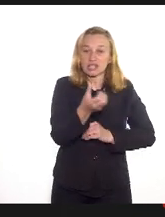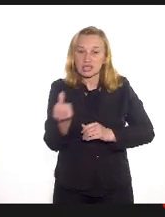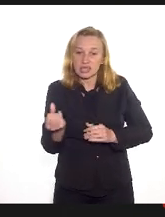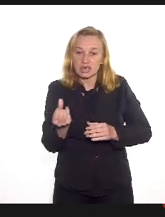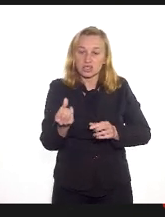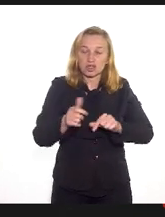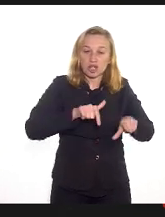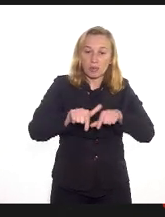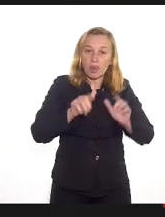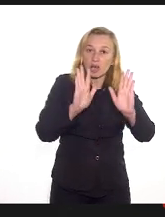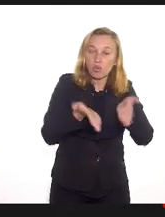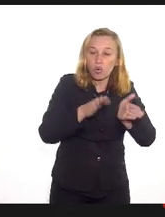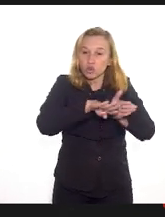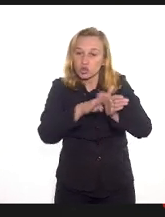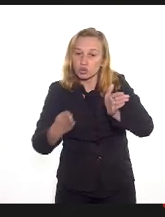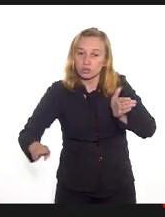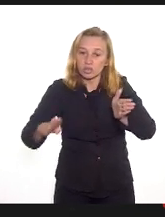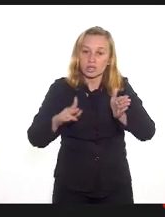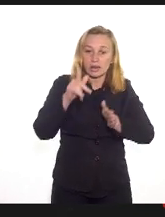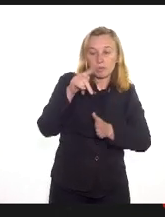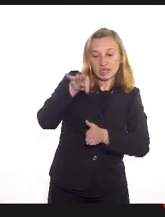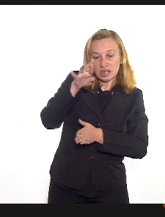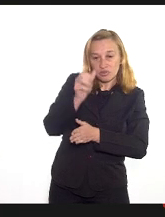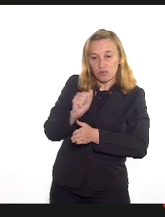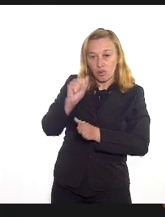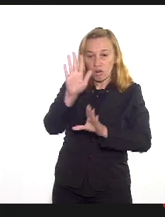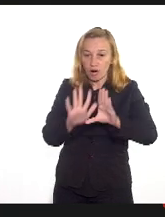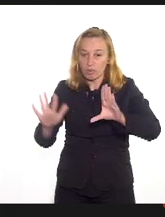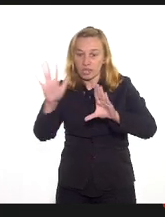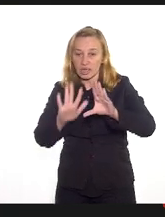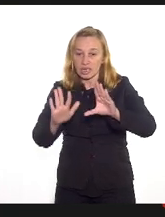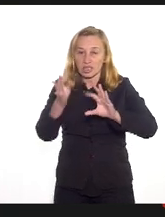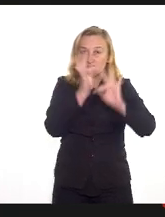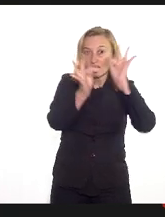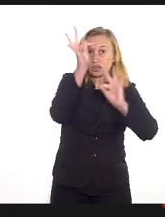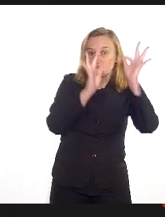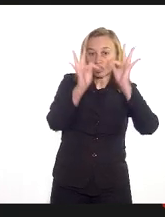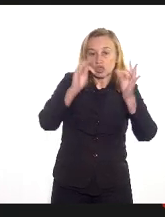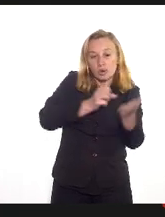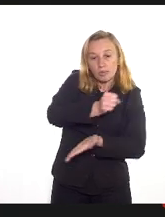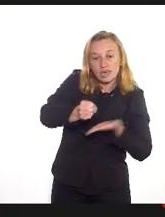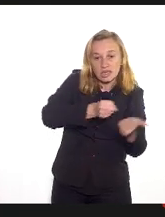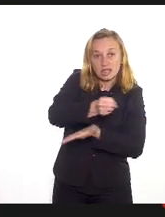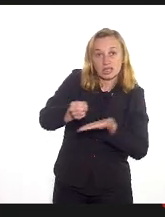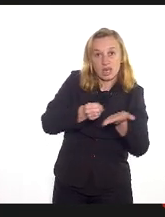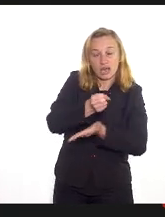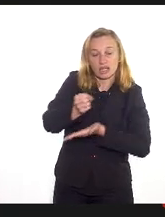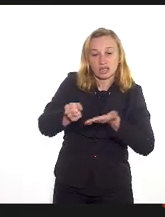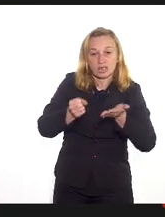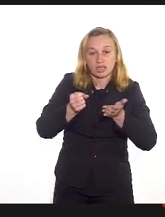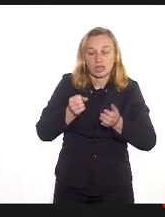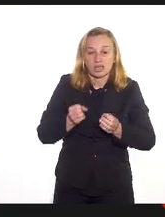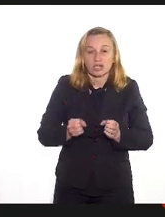hoje numa plataforma tecnológica baseada na indústria 4.0.